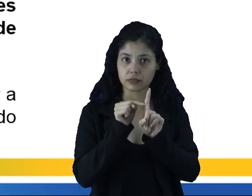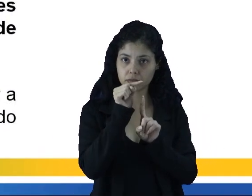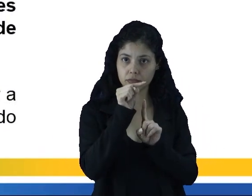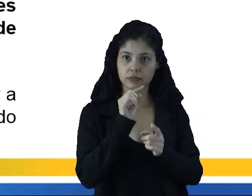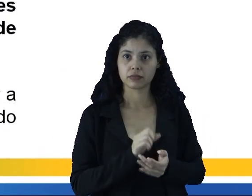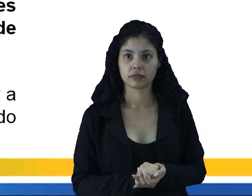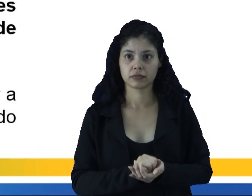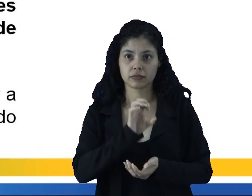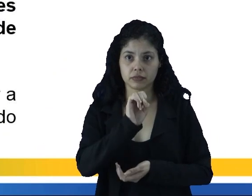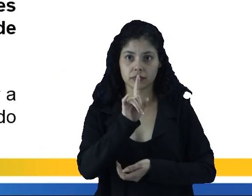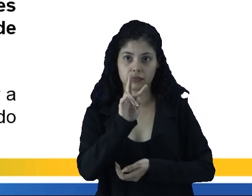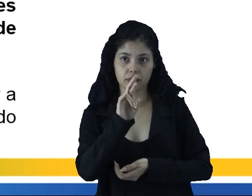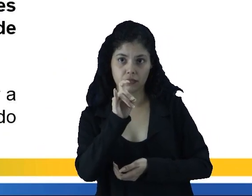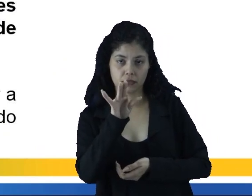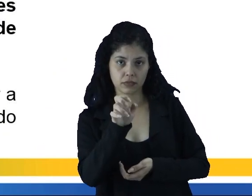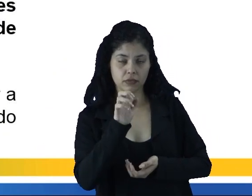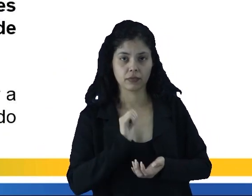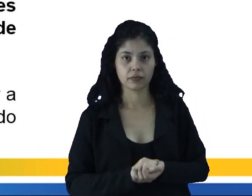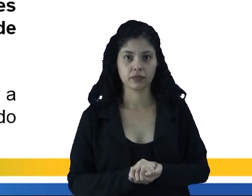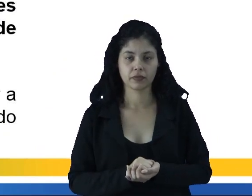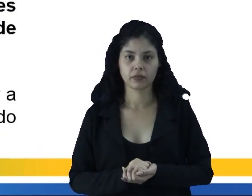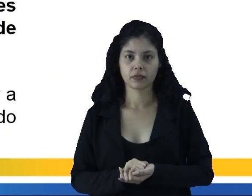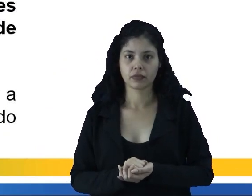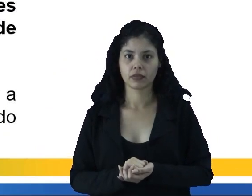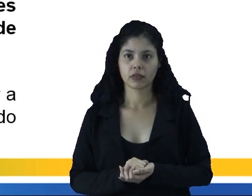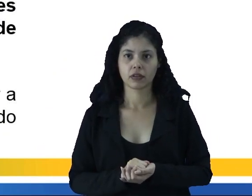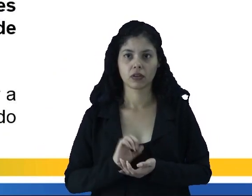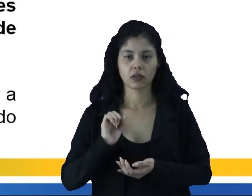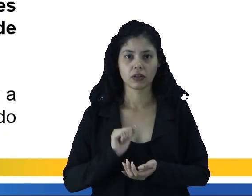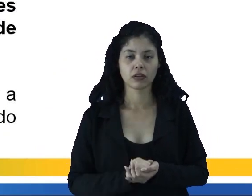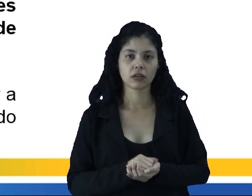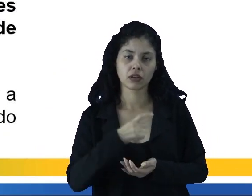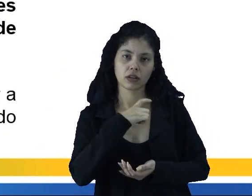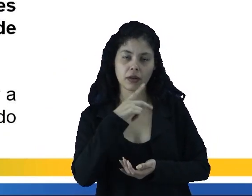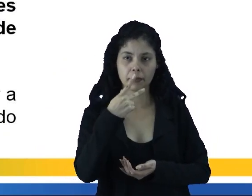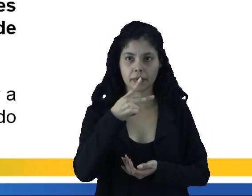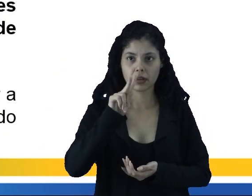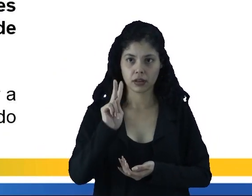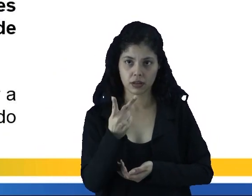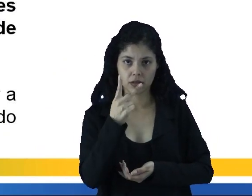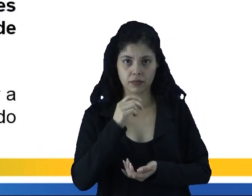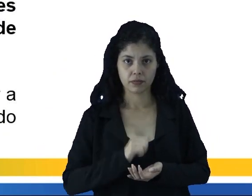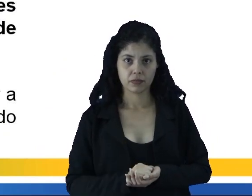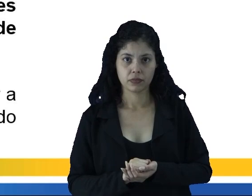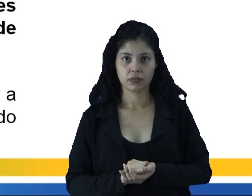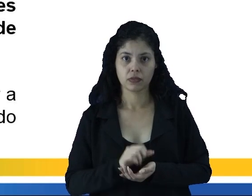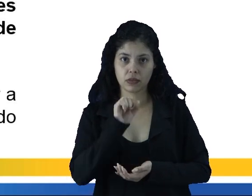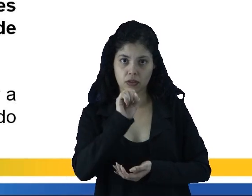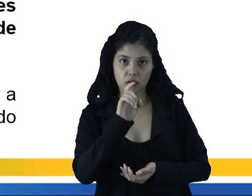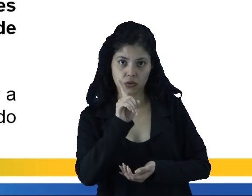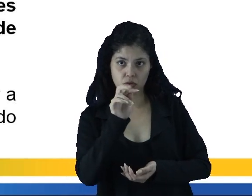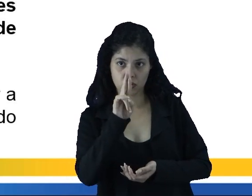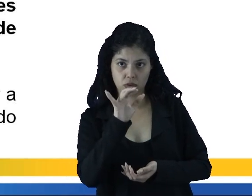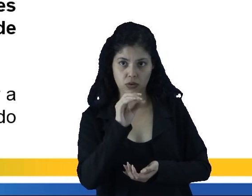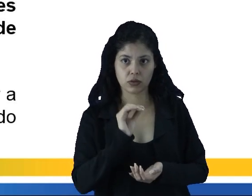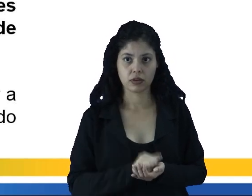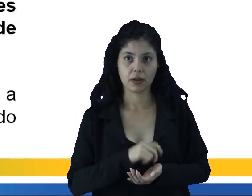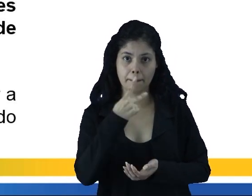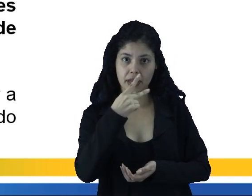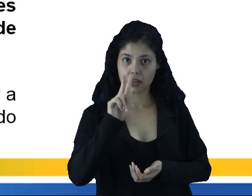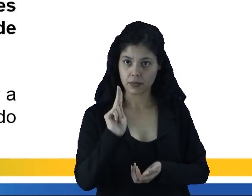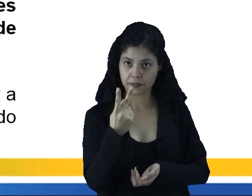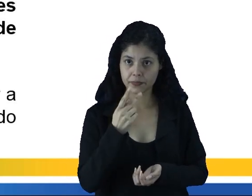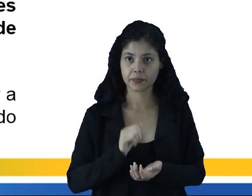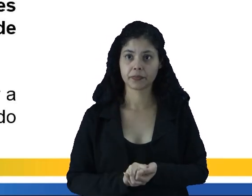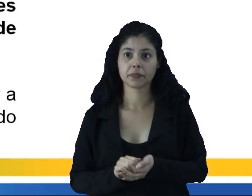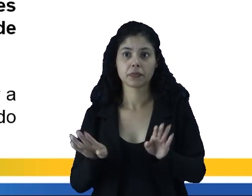temperatura, da salinidade, que tem a ver com as concentrações de pH, de sódio e potássio, pH